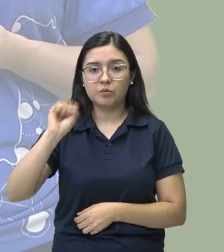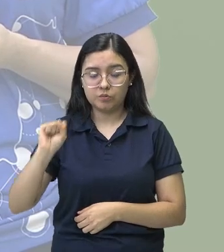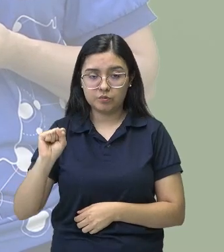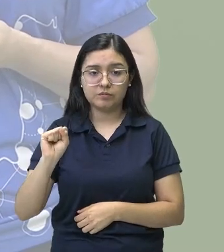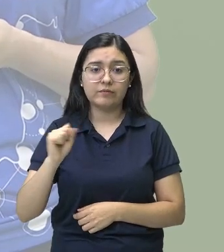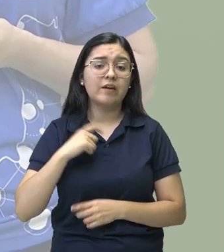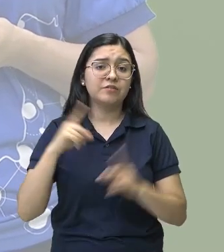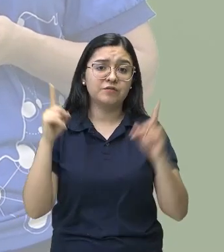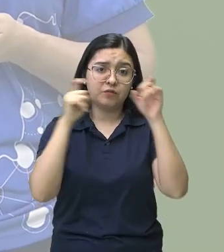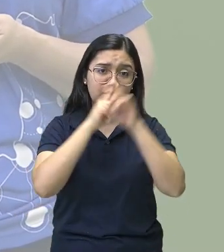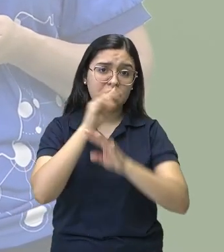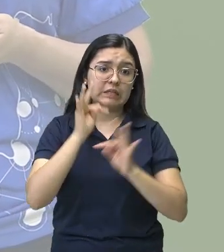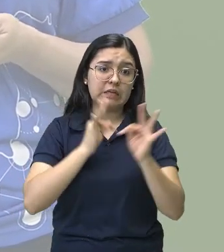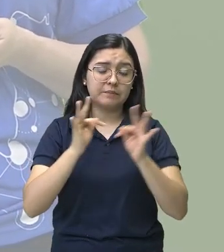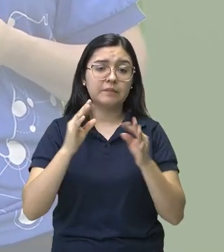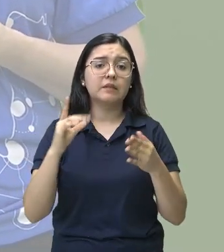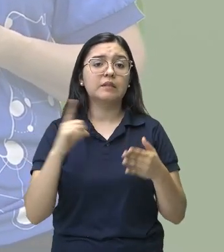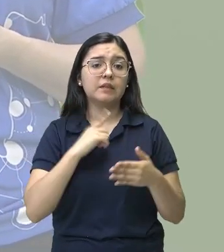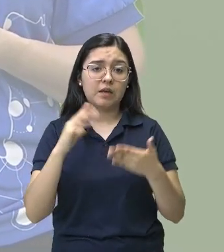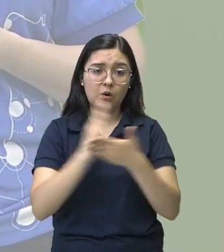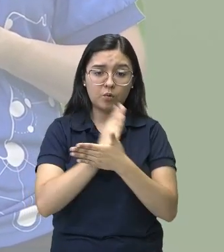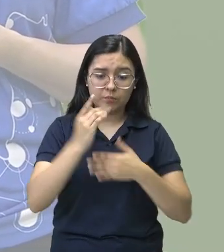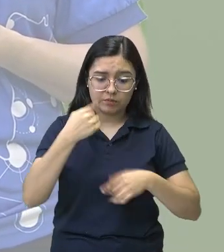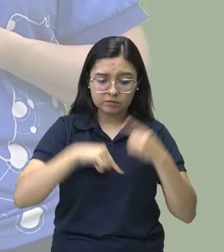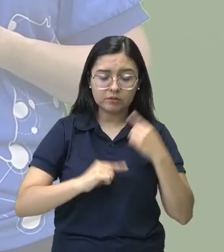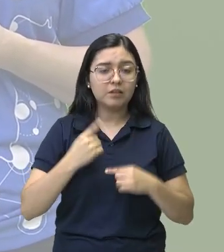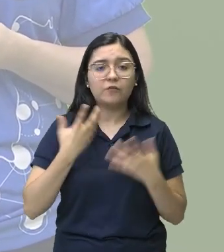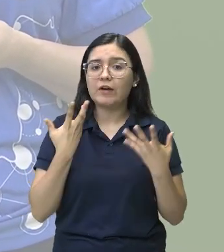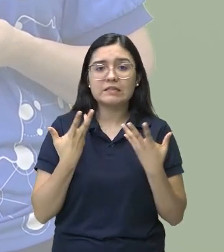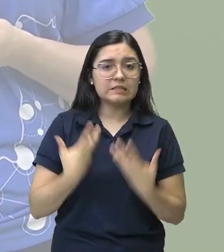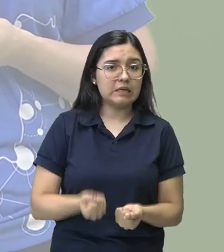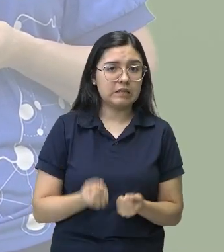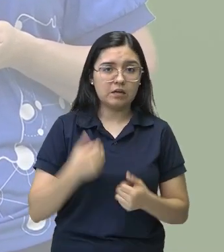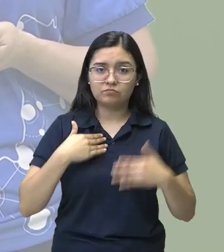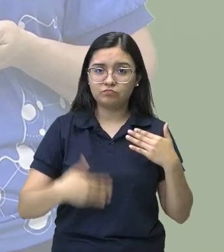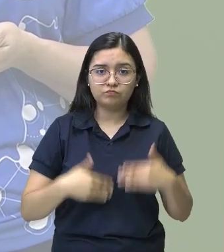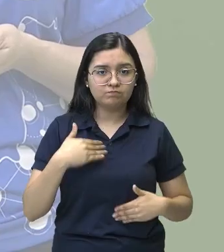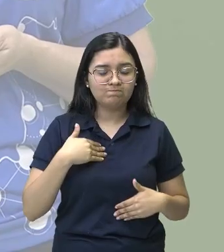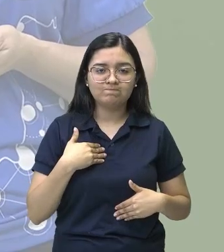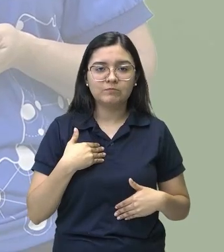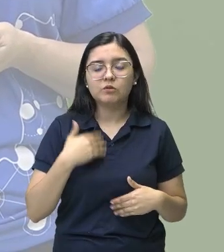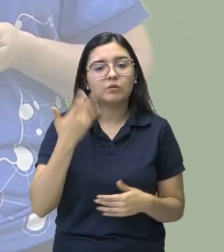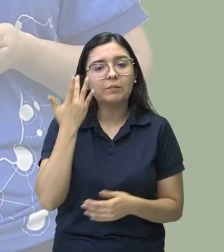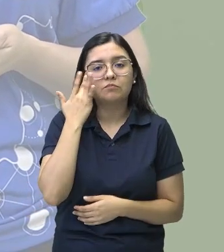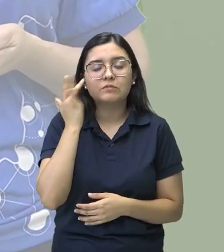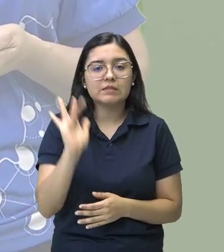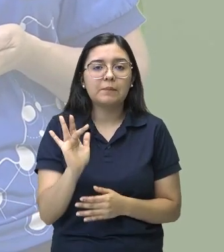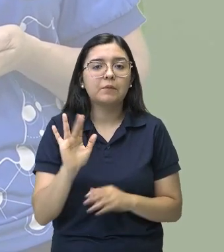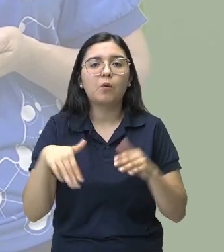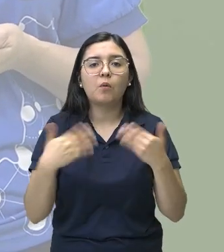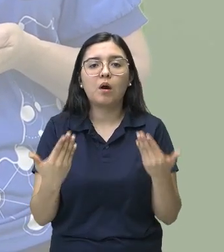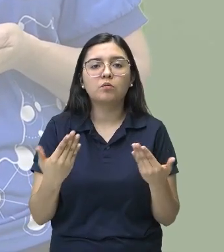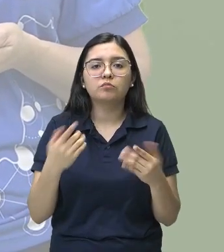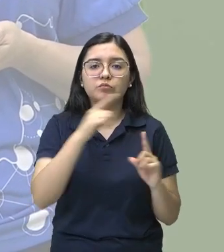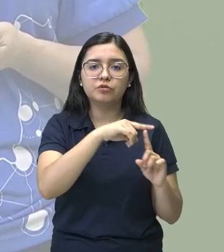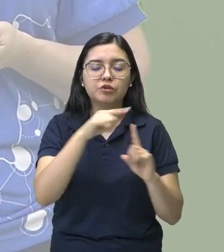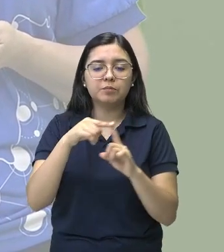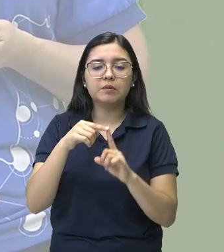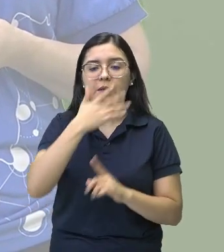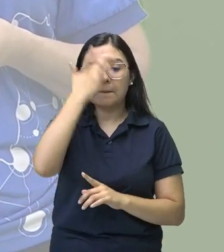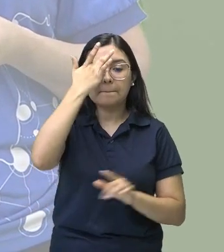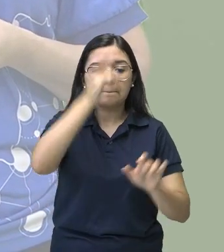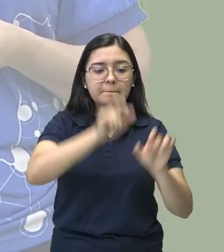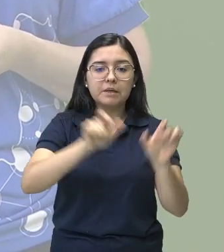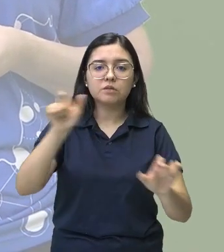alguns organismos que vão adquirir essa resistência. Não dá para a gente prever que tipo de organismo, que